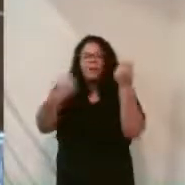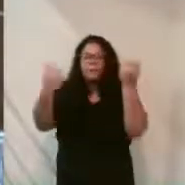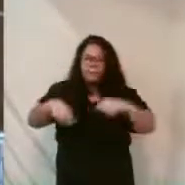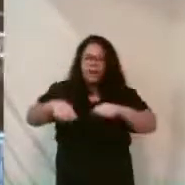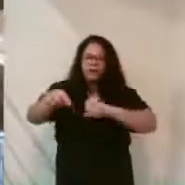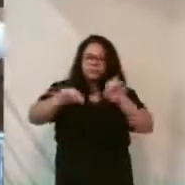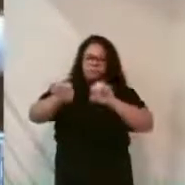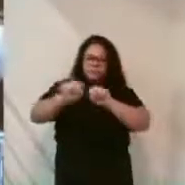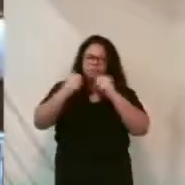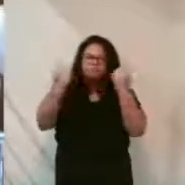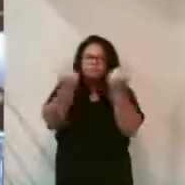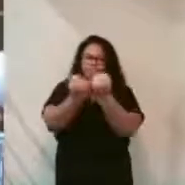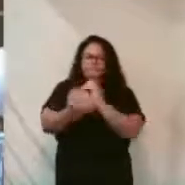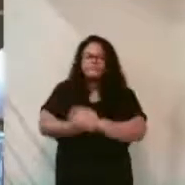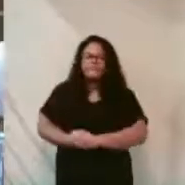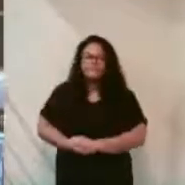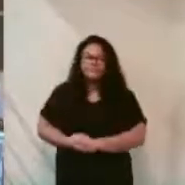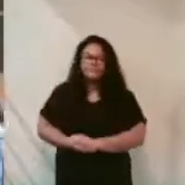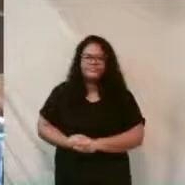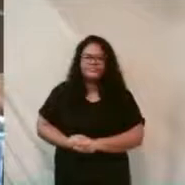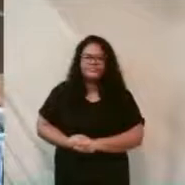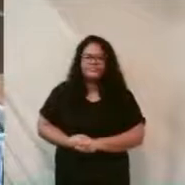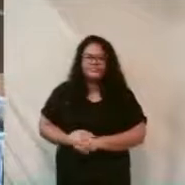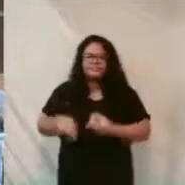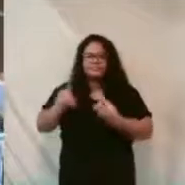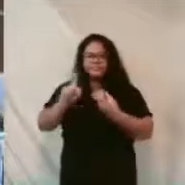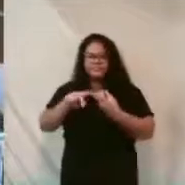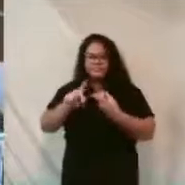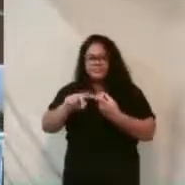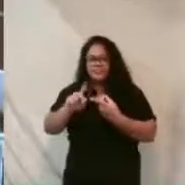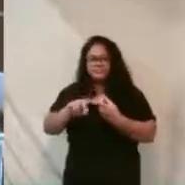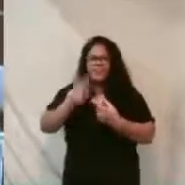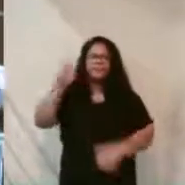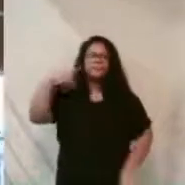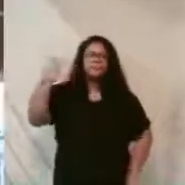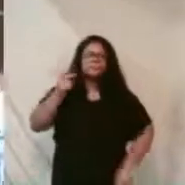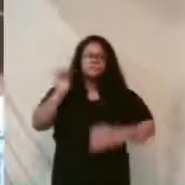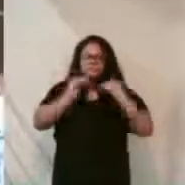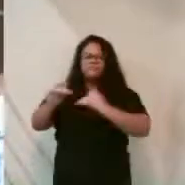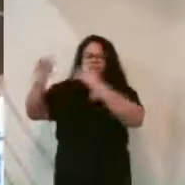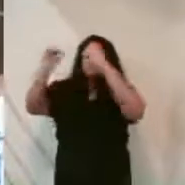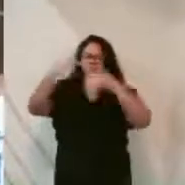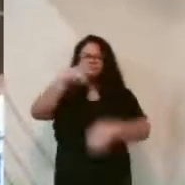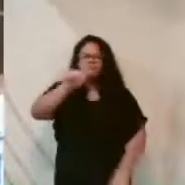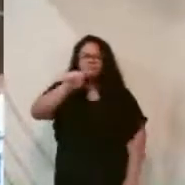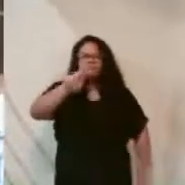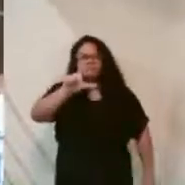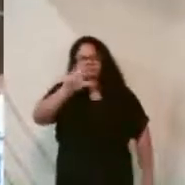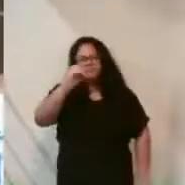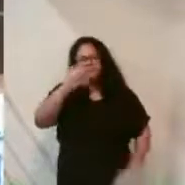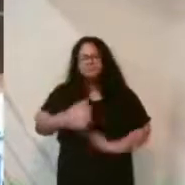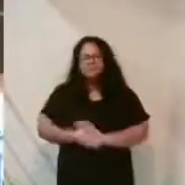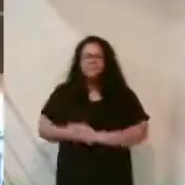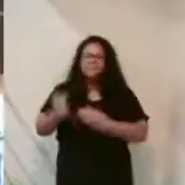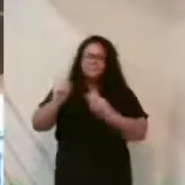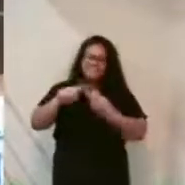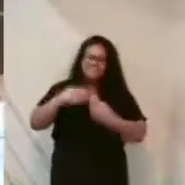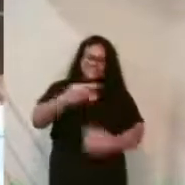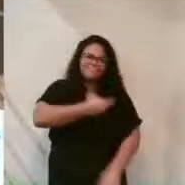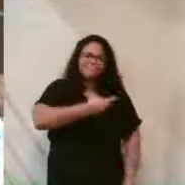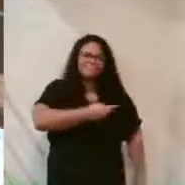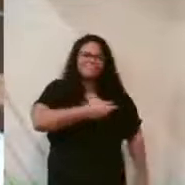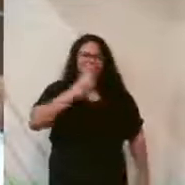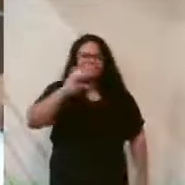do Procurador-Geral Paulo Oliveira e da colega Cristiane Santos, né? Então, falada